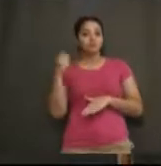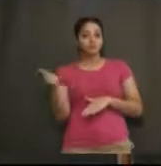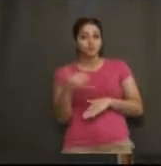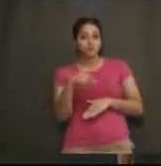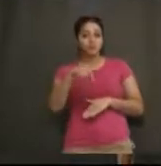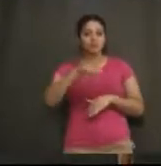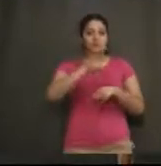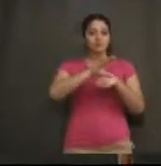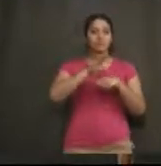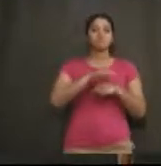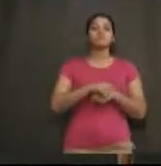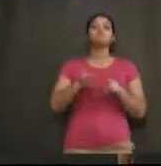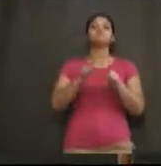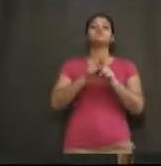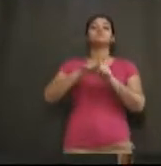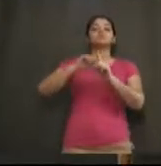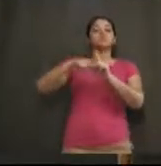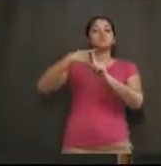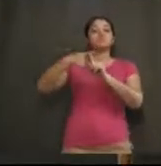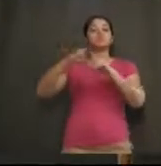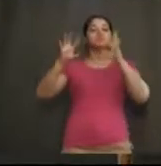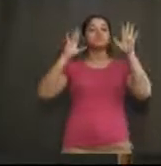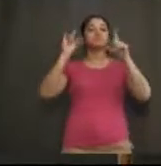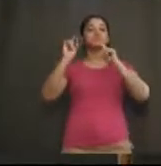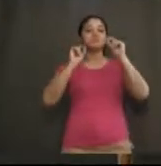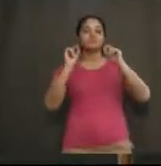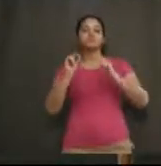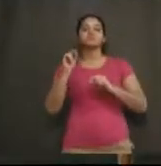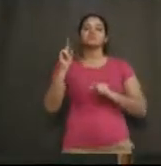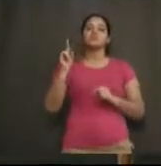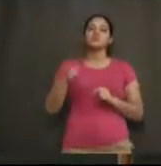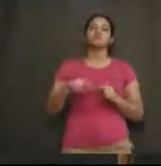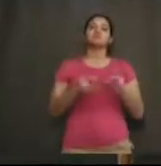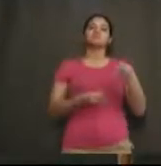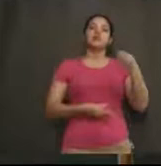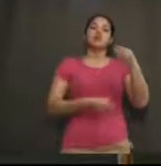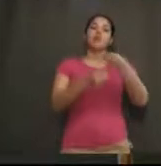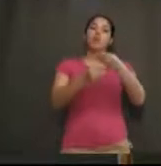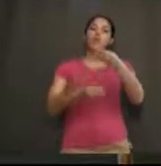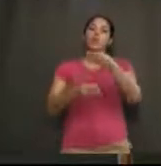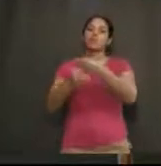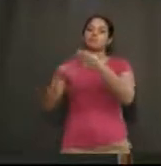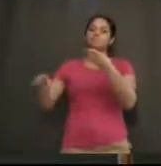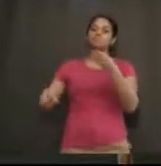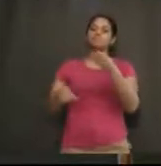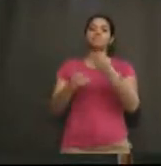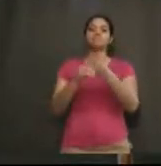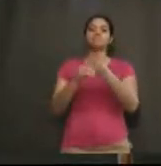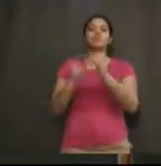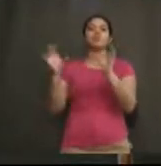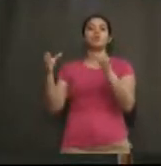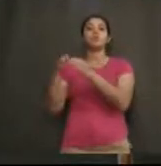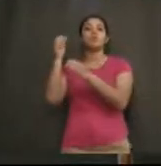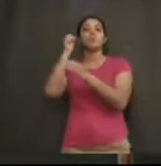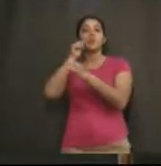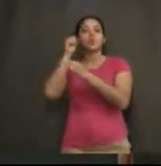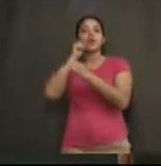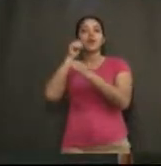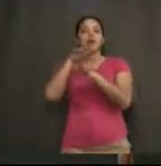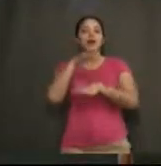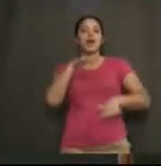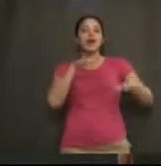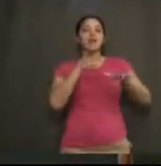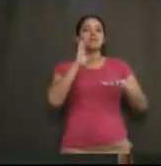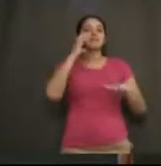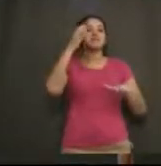sonho que nós temos, que eu gostaria de falar aqui, é o de incluir cada vez mais mulheres nas áreas de ciências exatas e